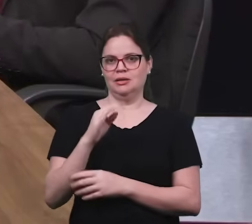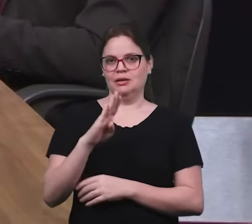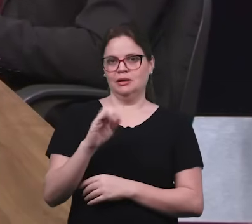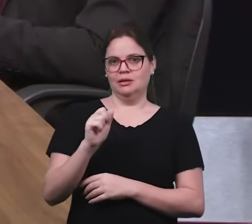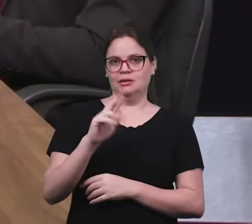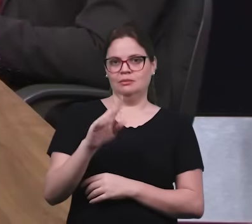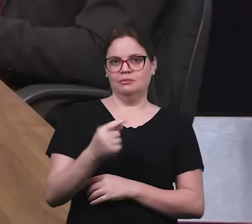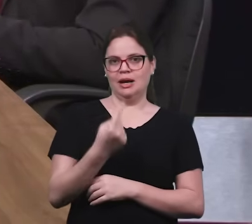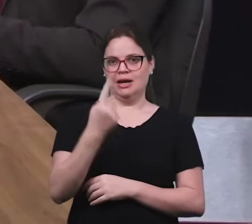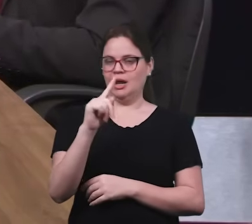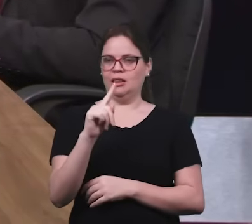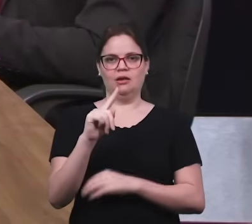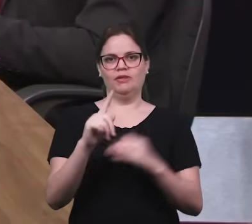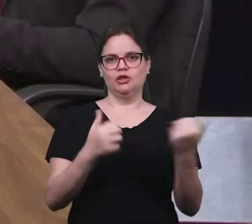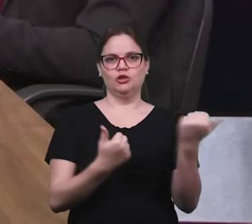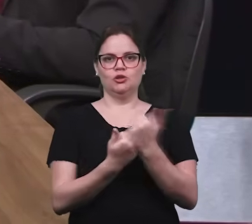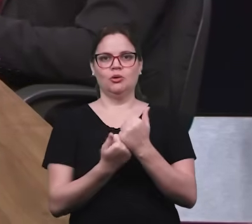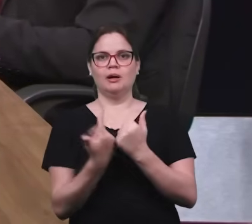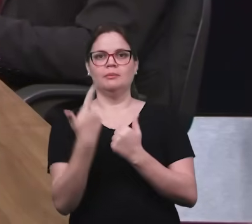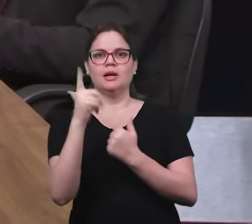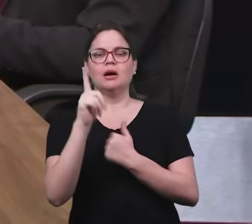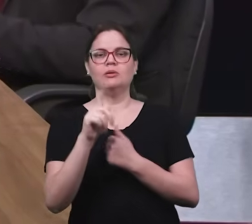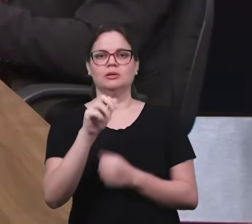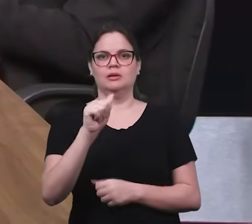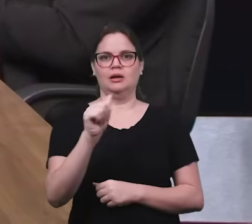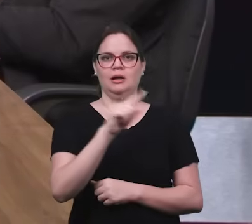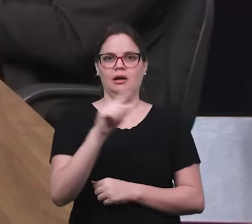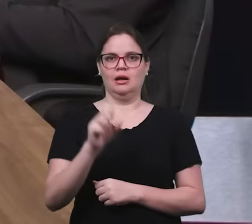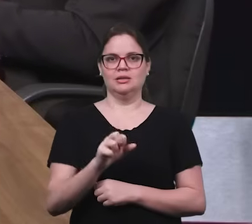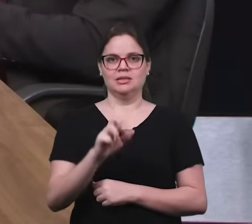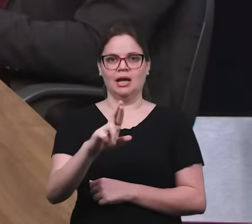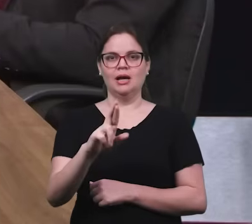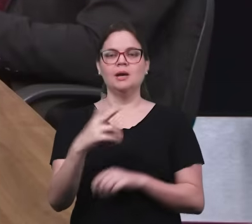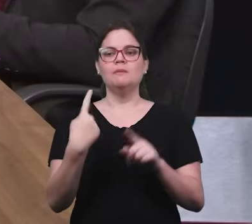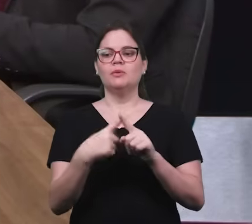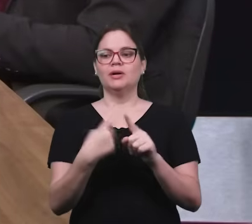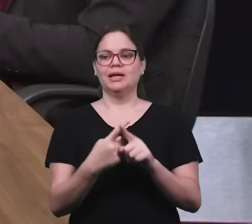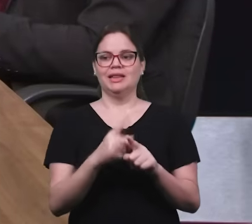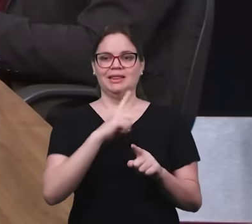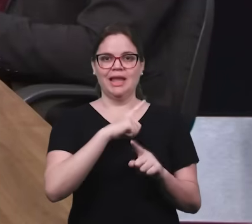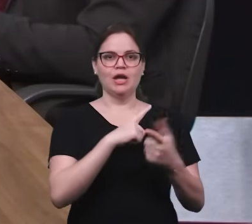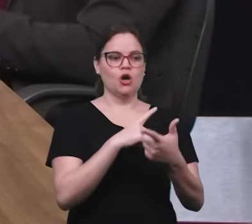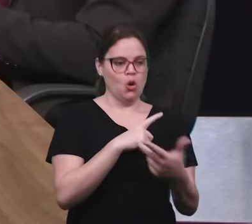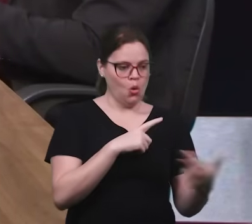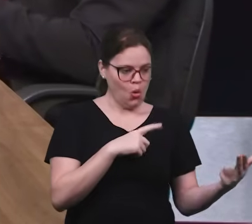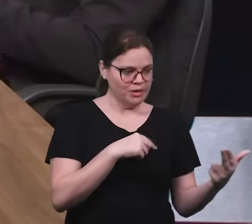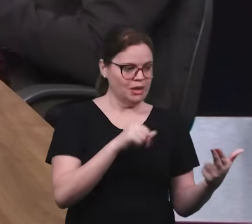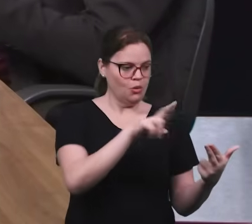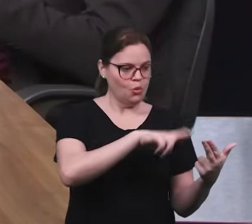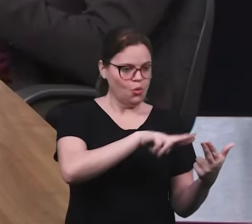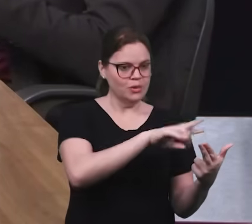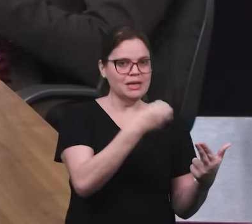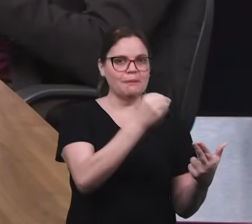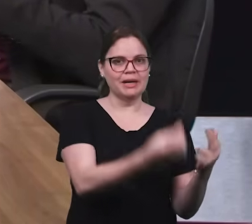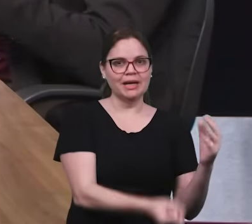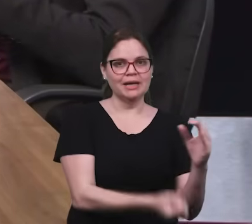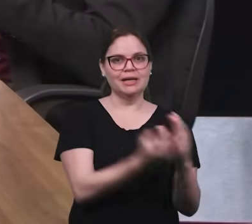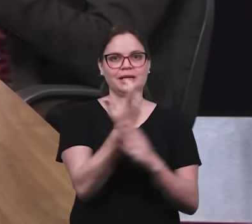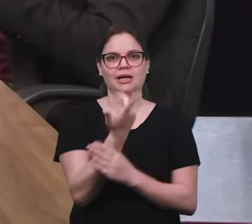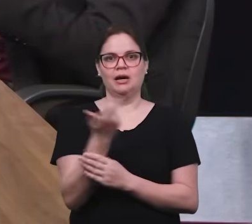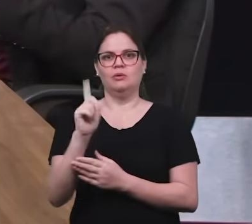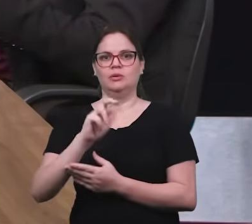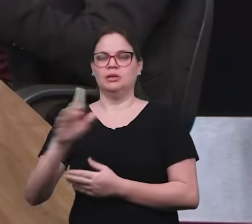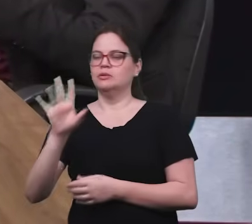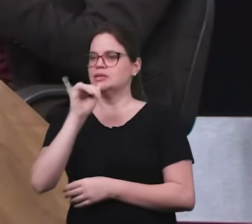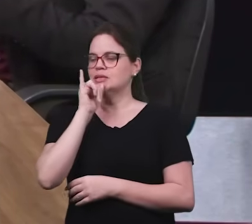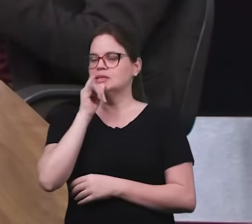dar lugar para um outro verbo que é o azar, que é criar por algo que já existe. Já existe, A gente vai observar isso com relação ao